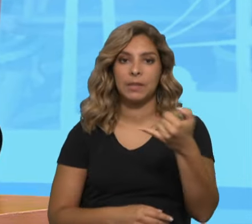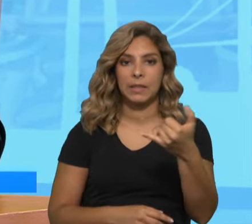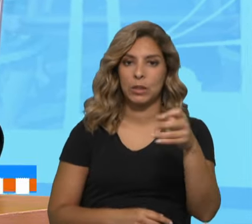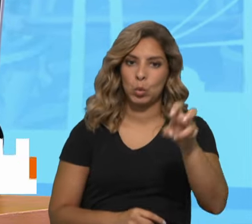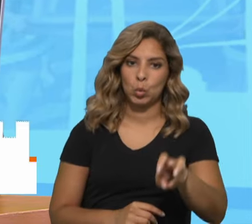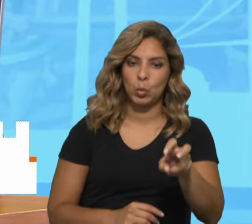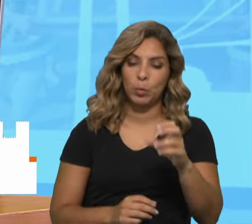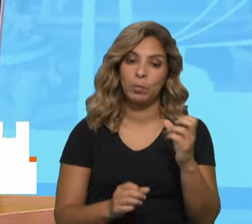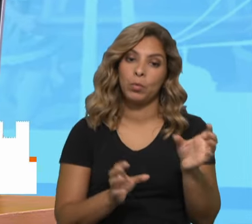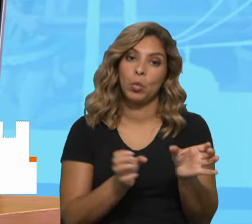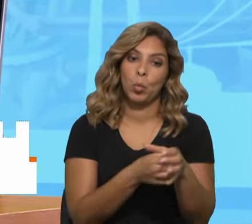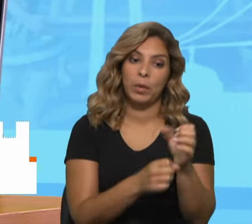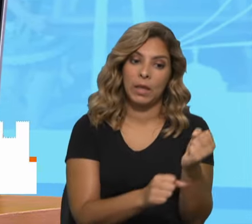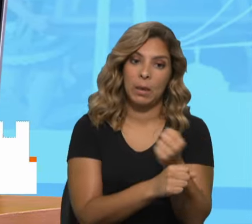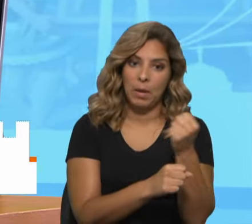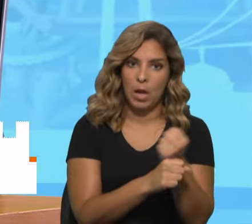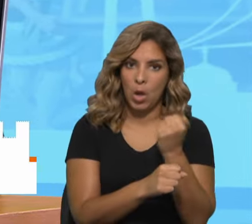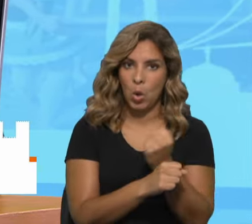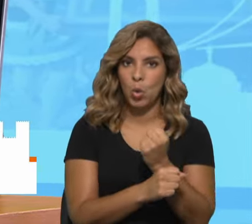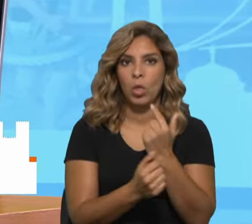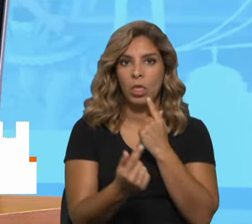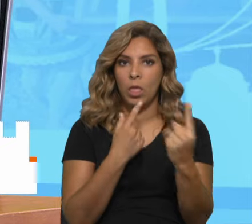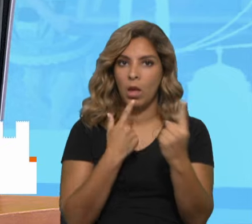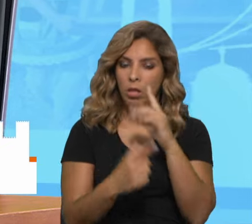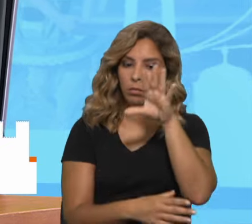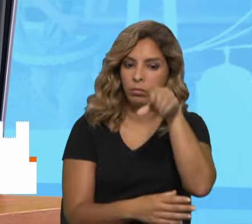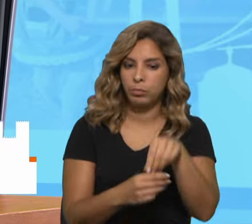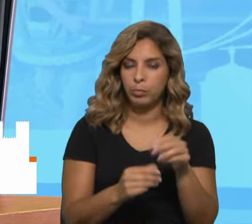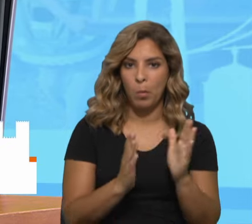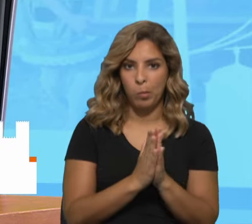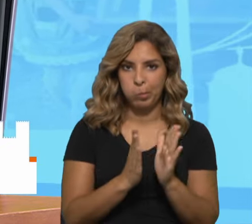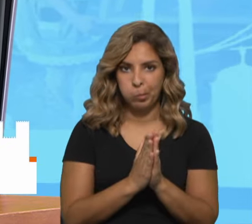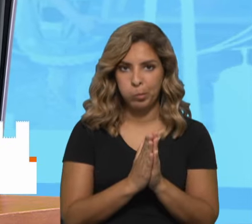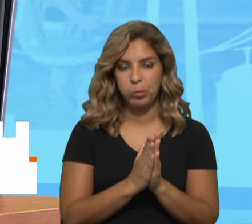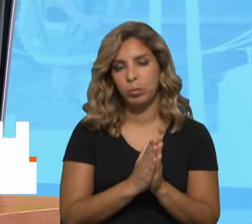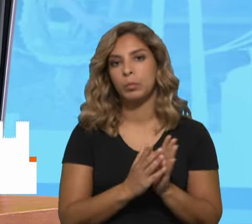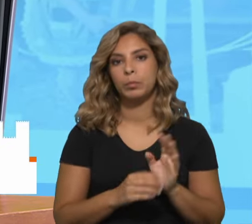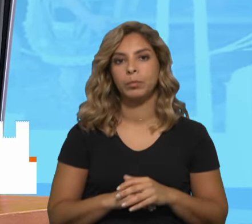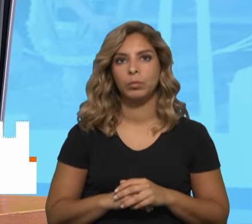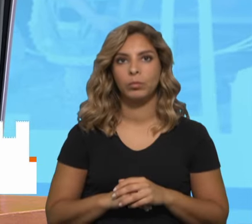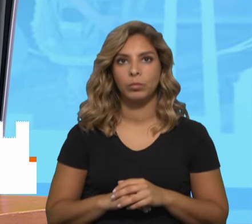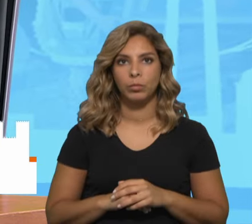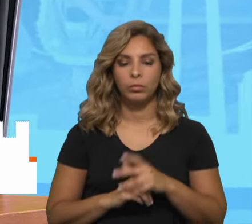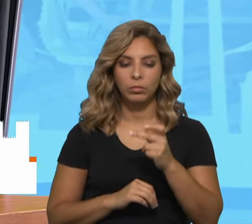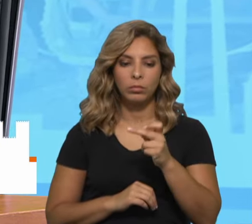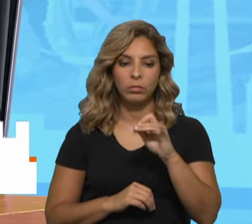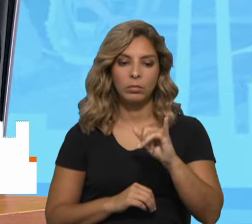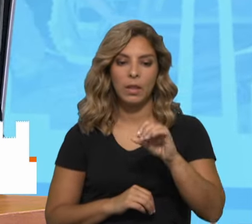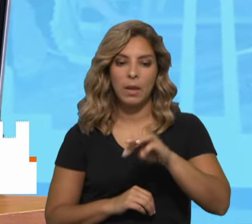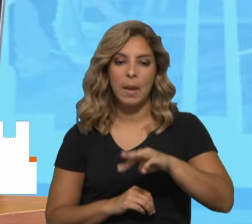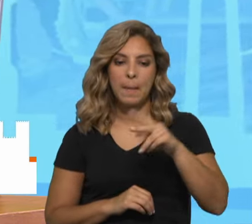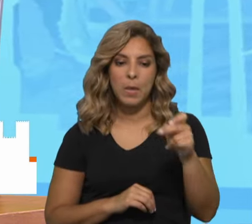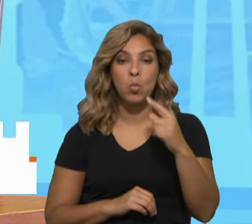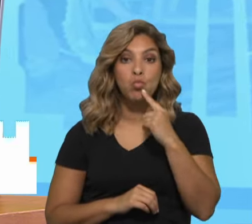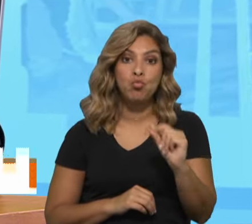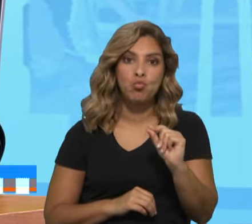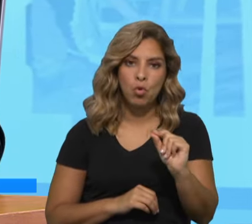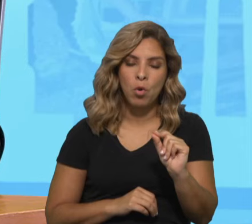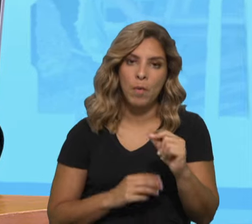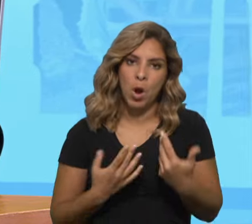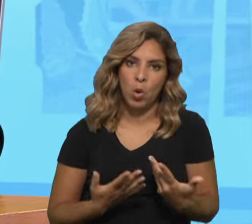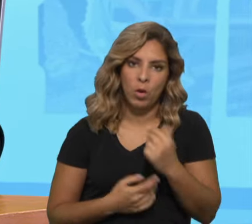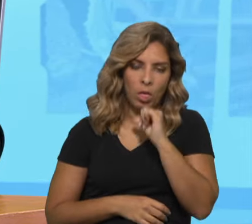de Trabalho para o Diálogo Interreligioso, que está na dependência da AIMA, como é hoje chamado,